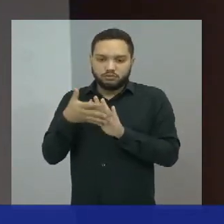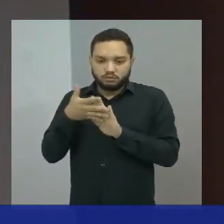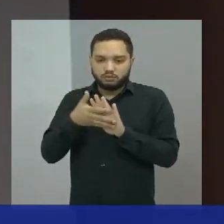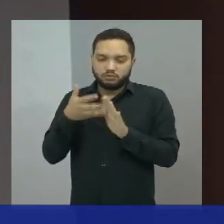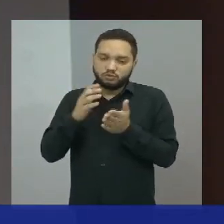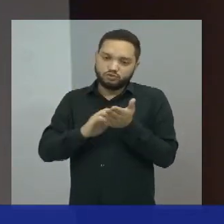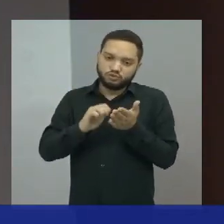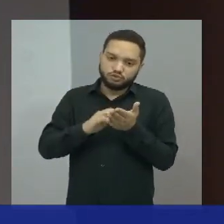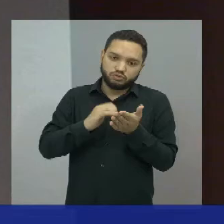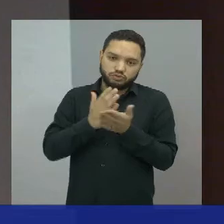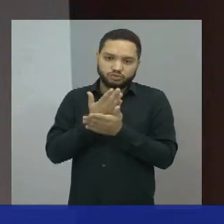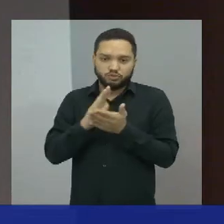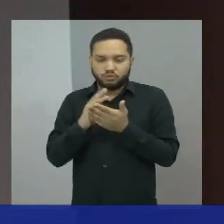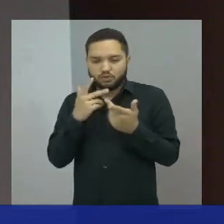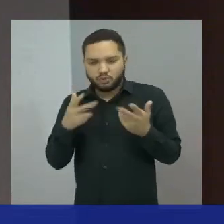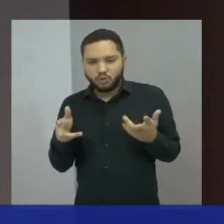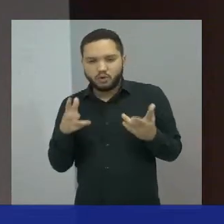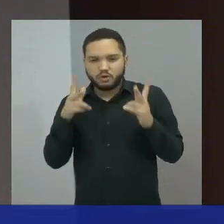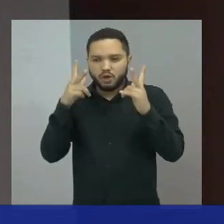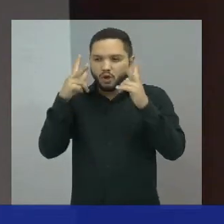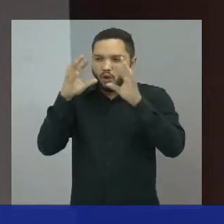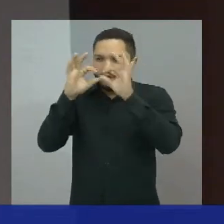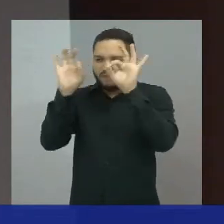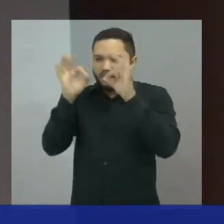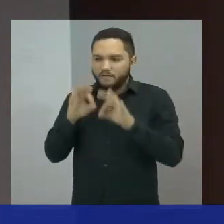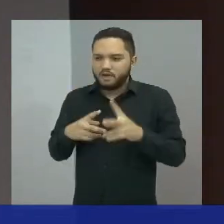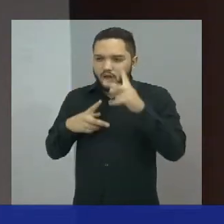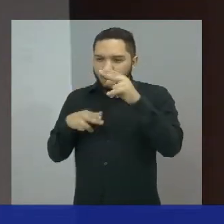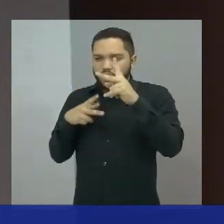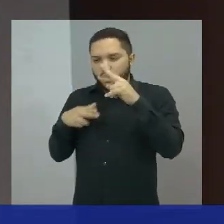retirando algumas ambiguidades ou duplicidades.